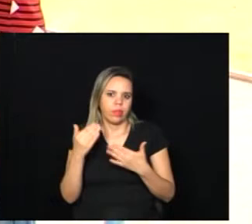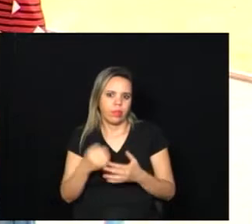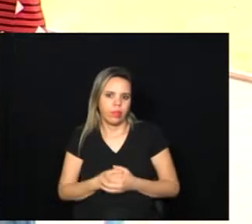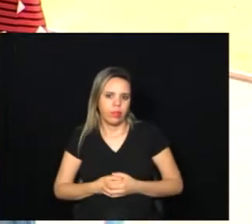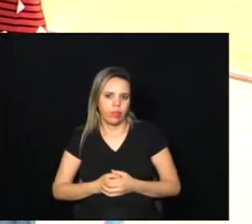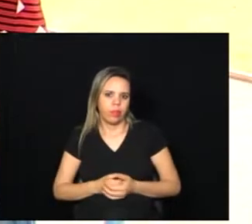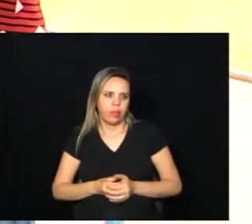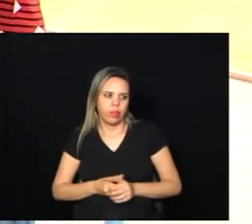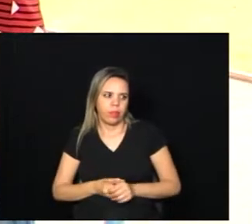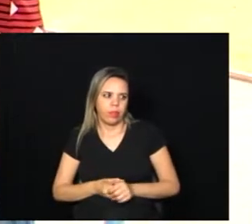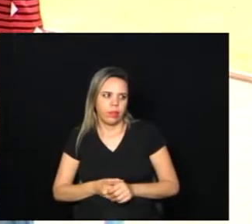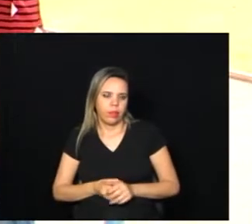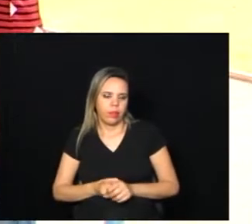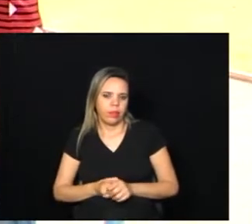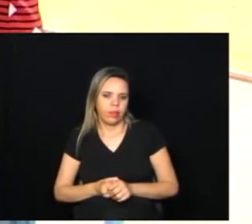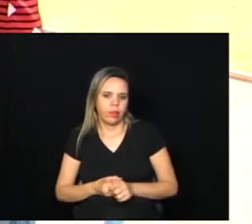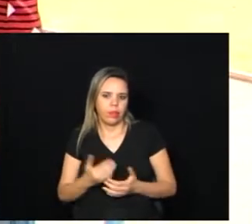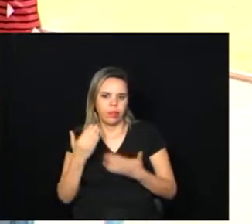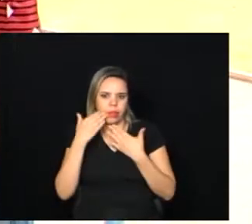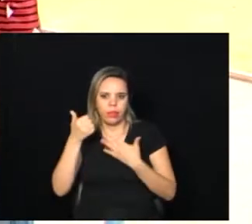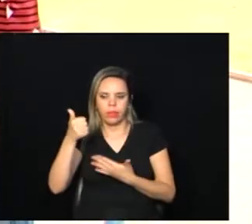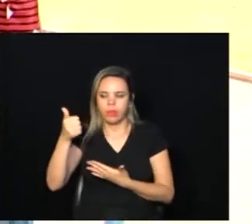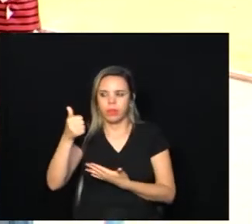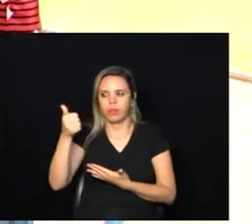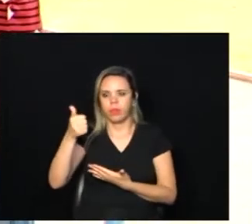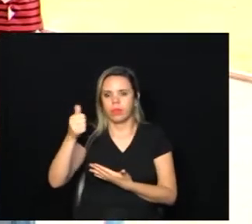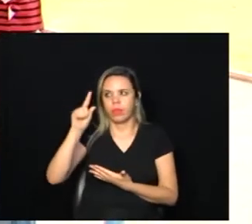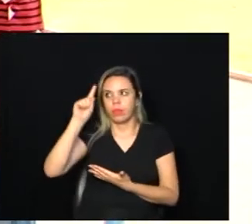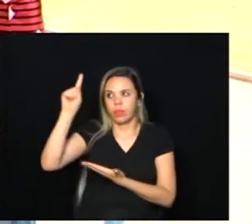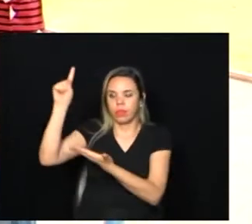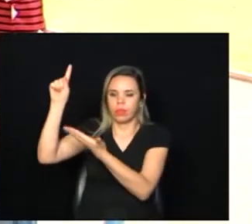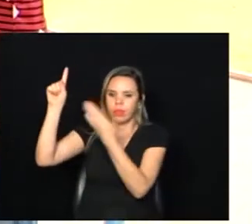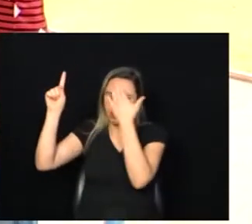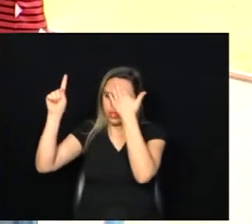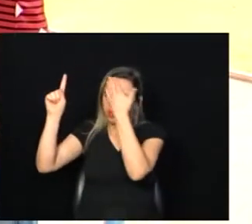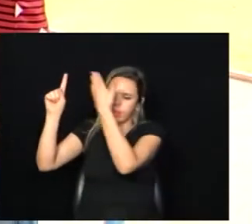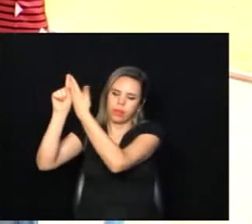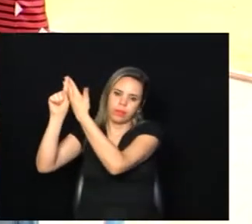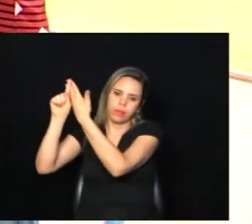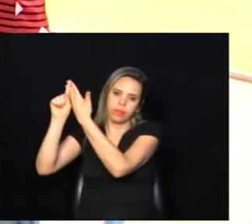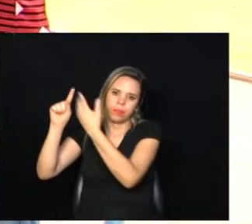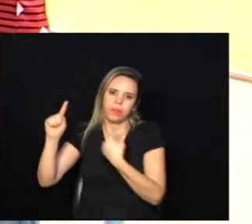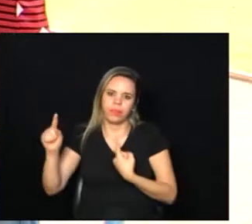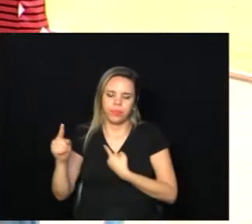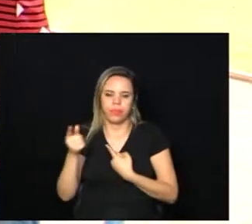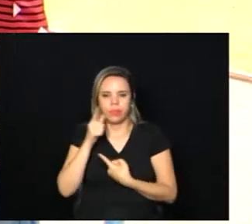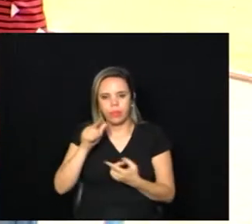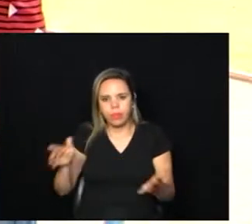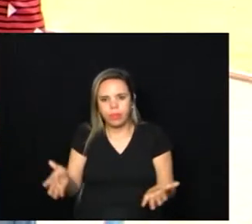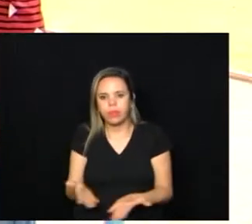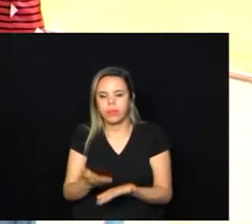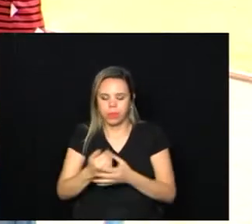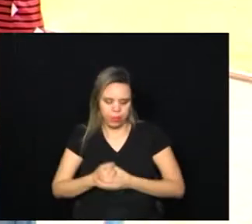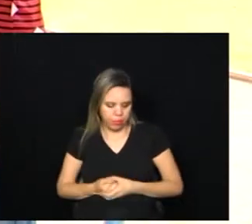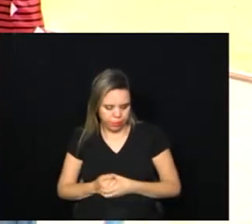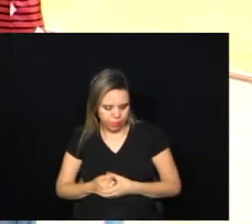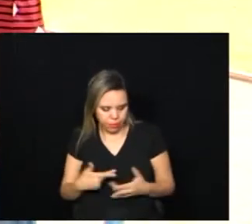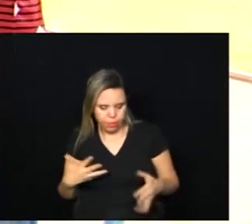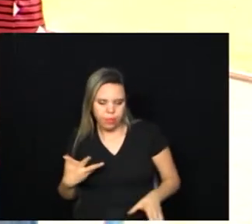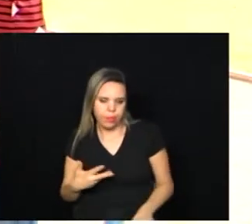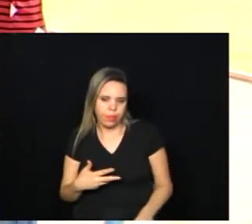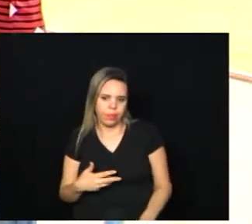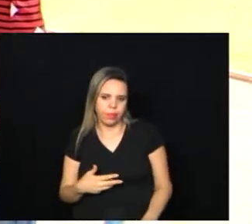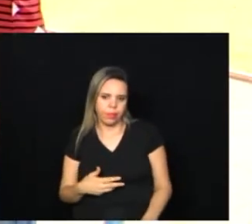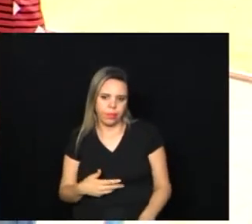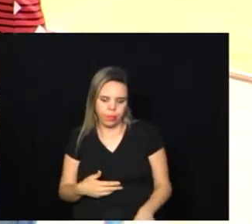tá? Primeiramente agradecer a Deus, né? Porque a gente propôs toda essa coisa maravilhosa